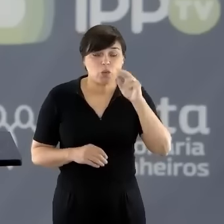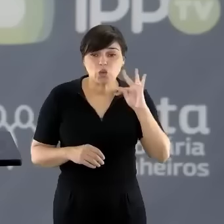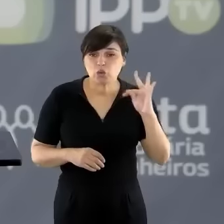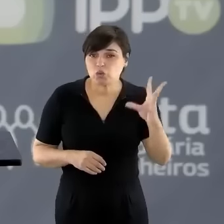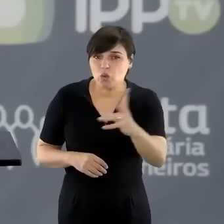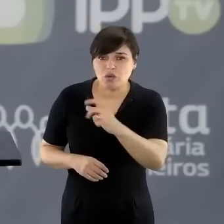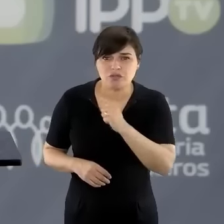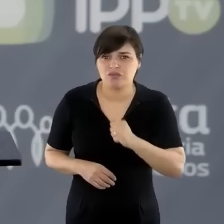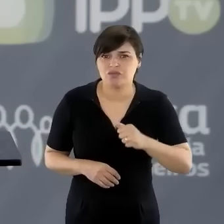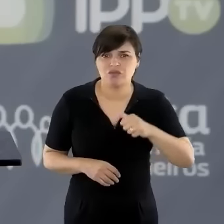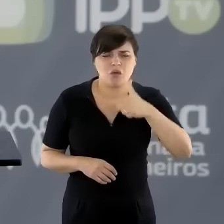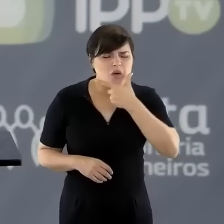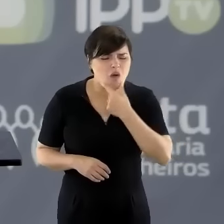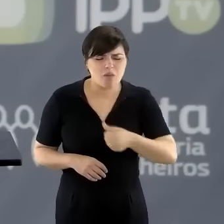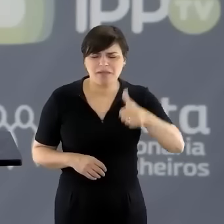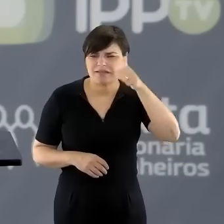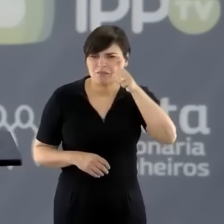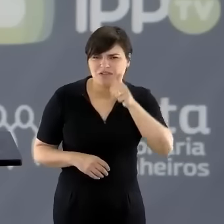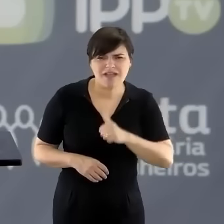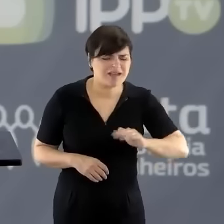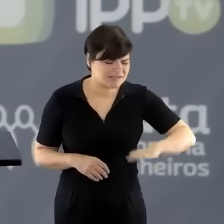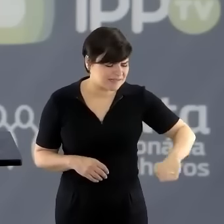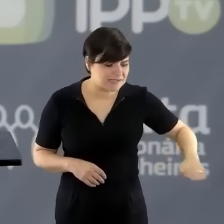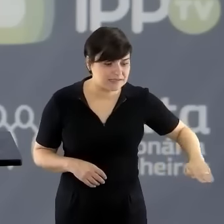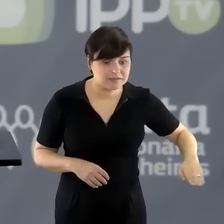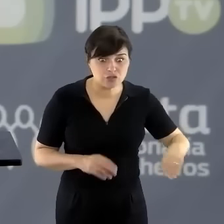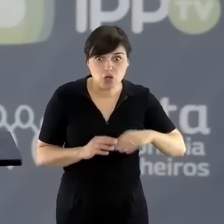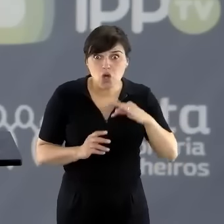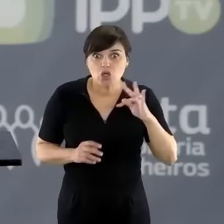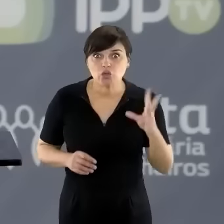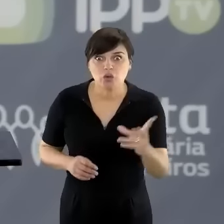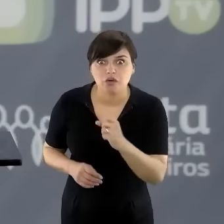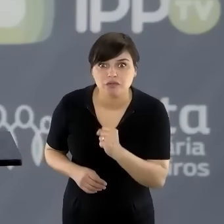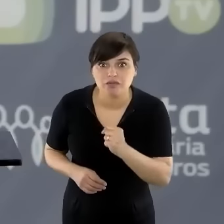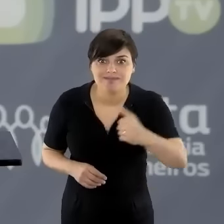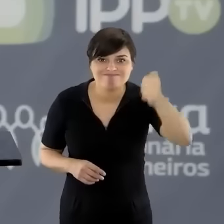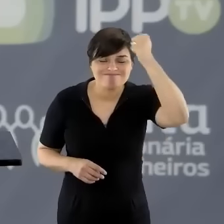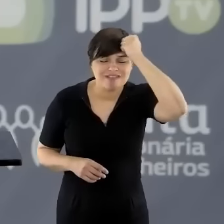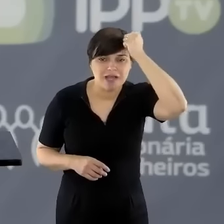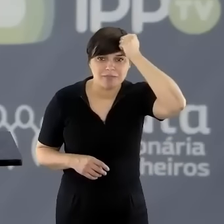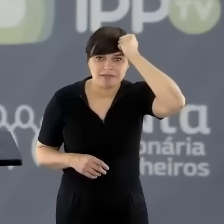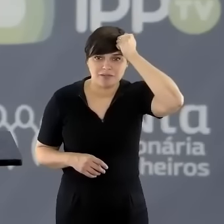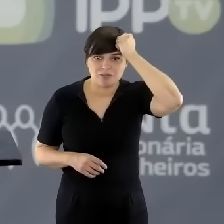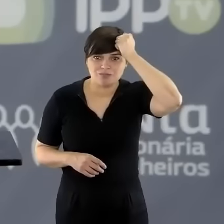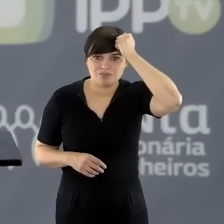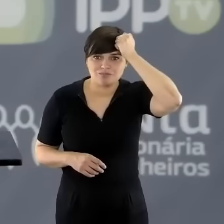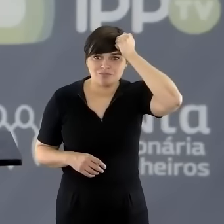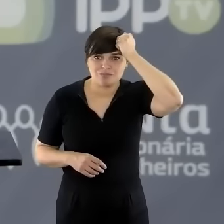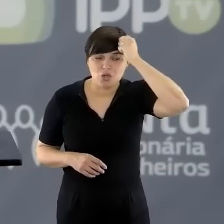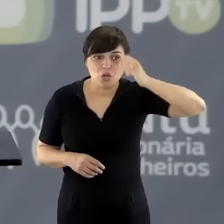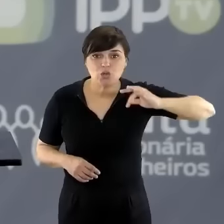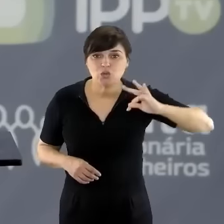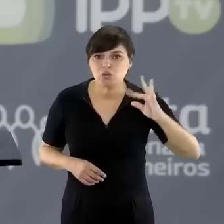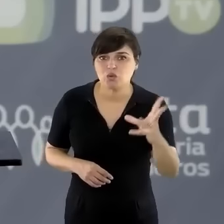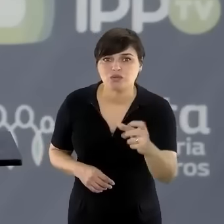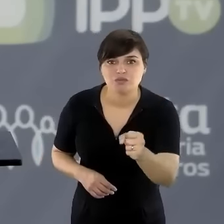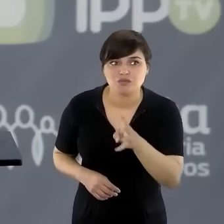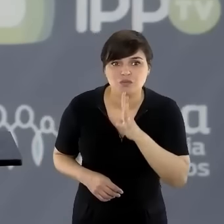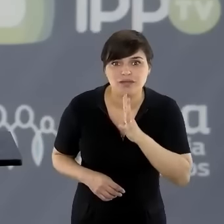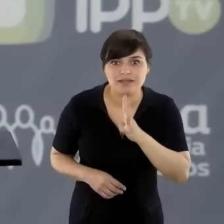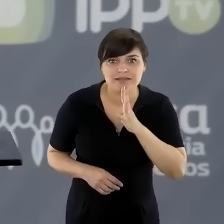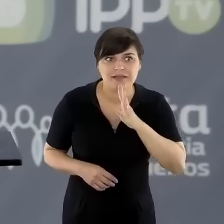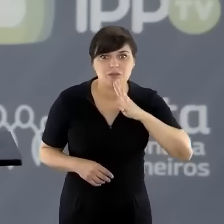ricos aos pobres todos se arrependeram todos foram convertidos e